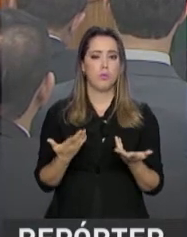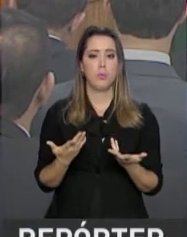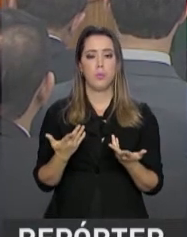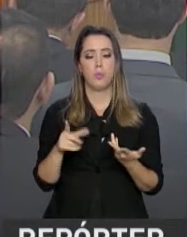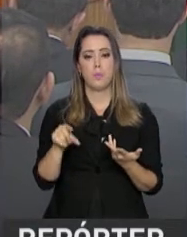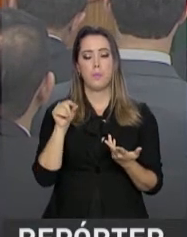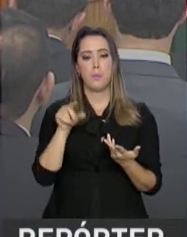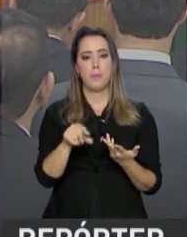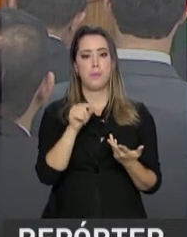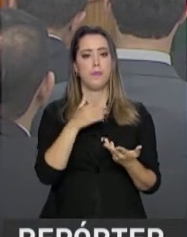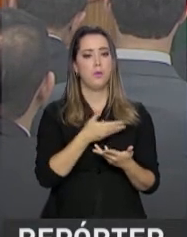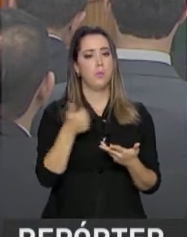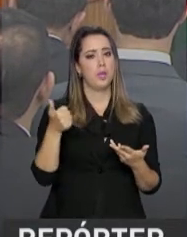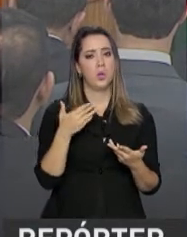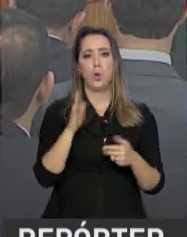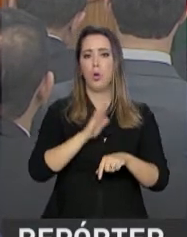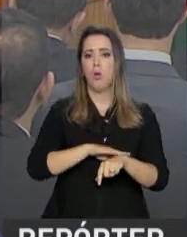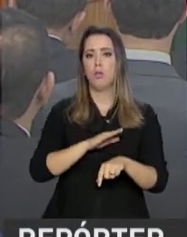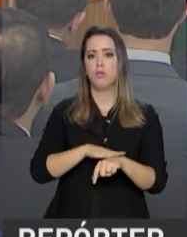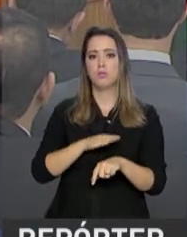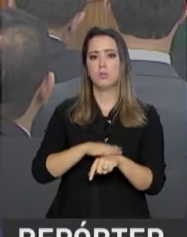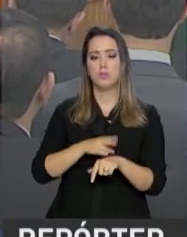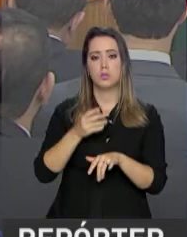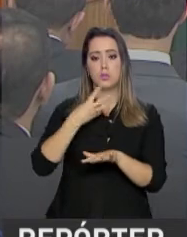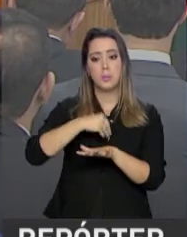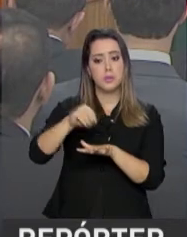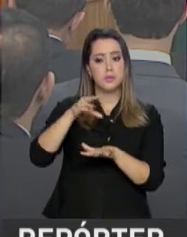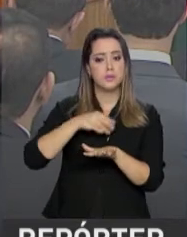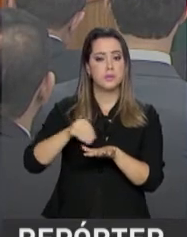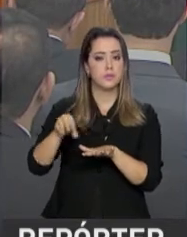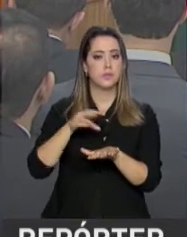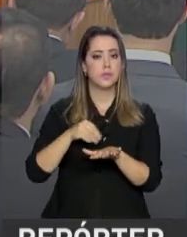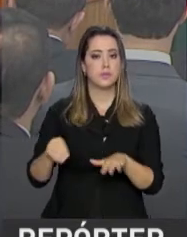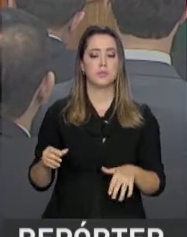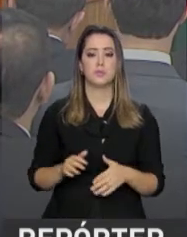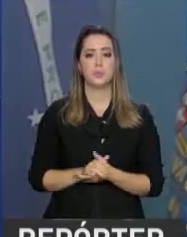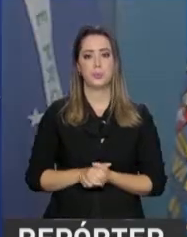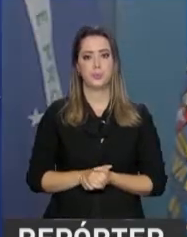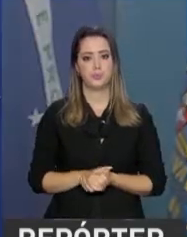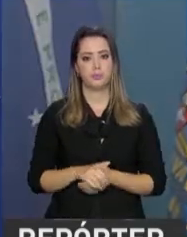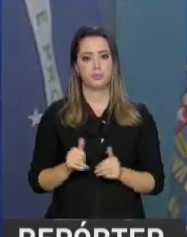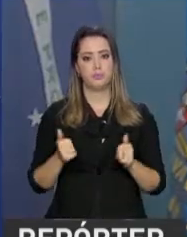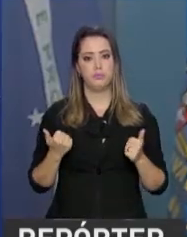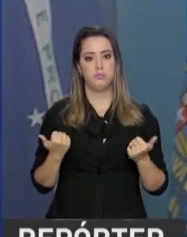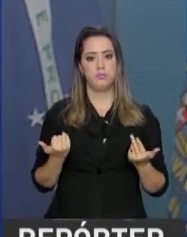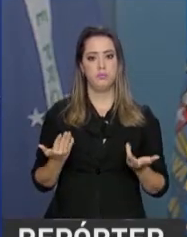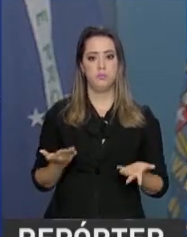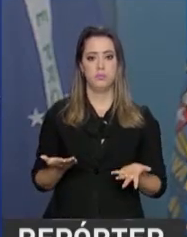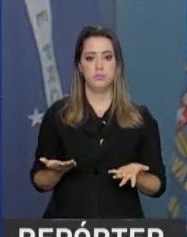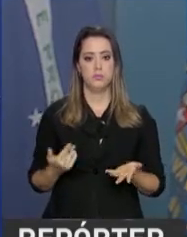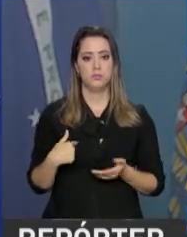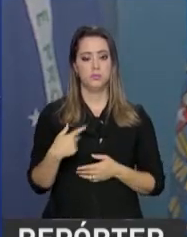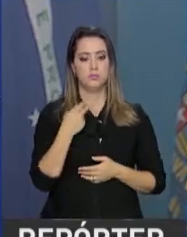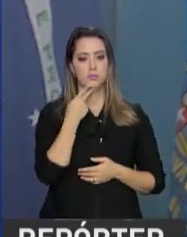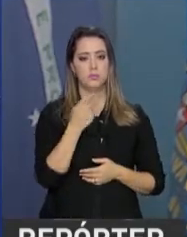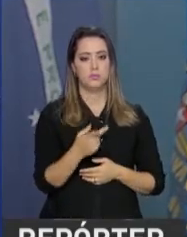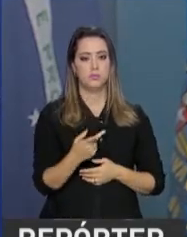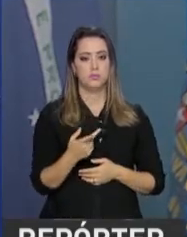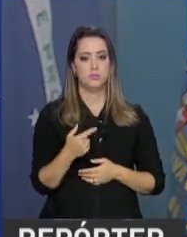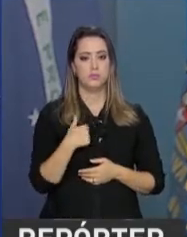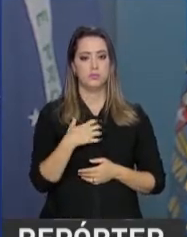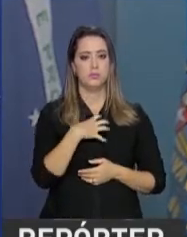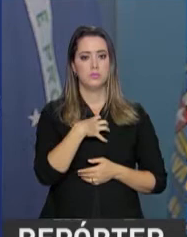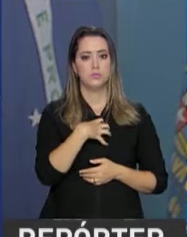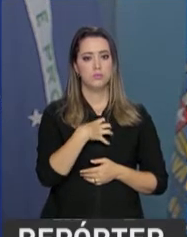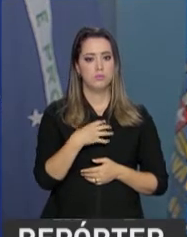definido o melhor horário para esta a divulgação então a digo eu eu tenho